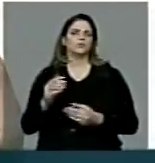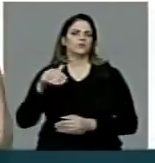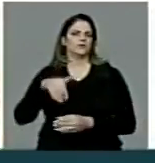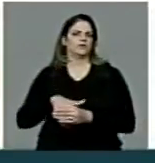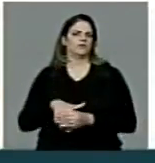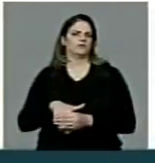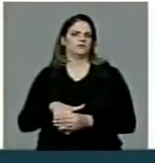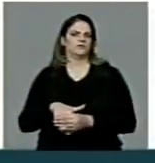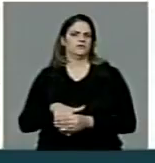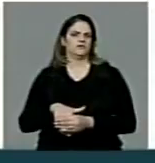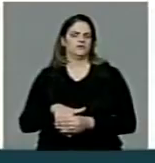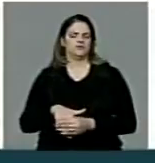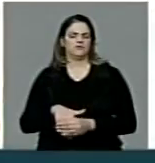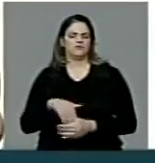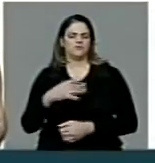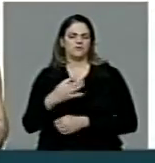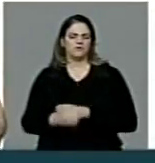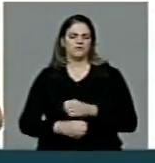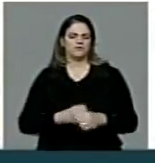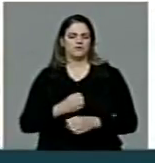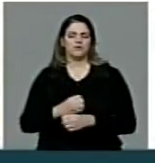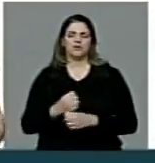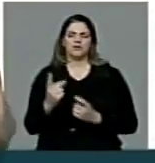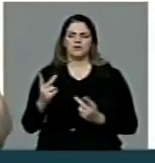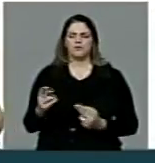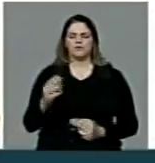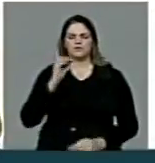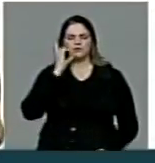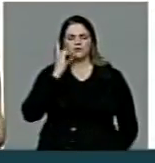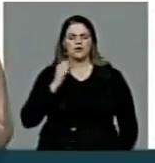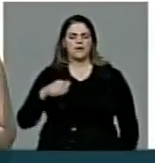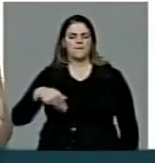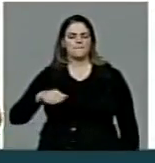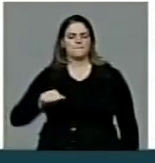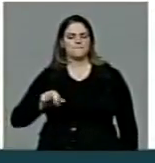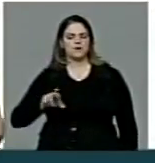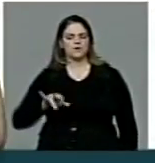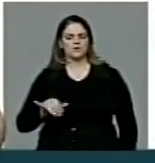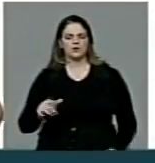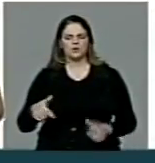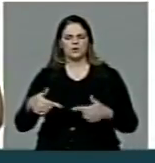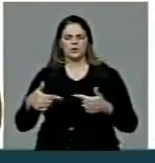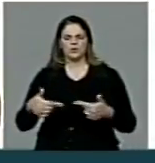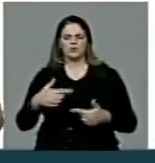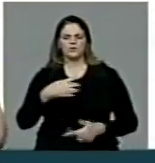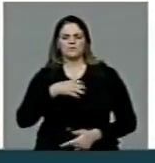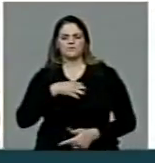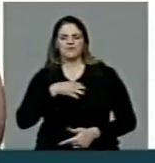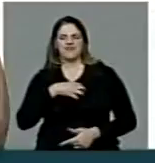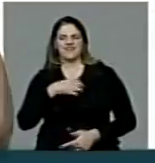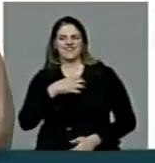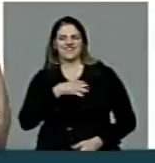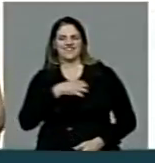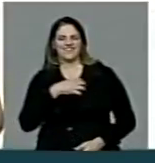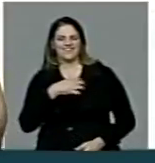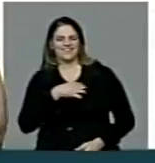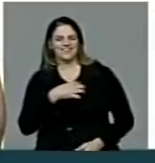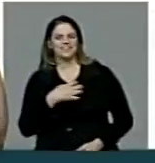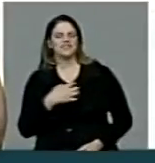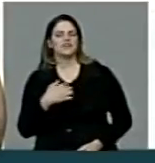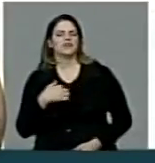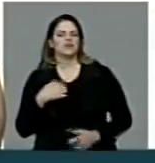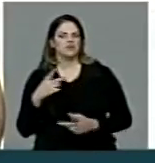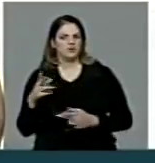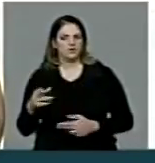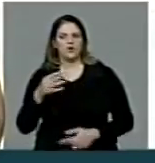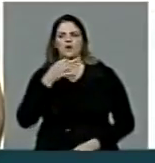que presentemente está aqui a discutir, a batalhar, guerreiro, baiano, né? Eu me associo